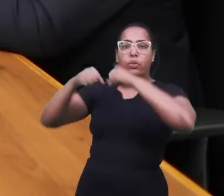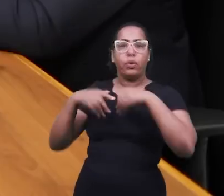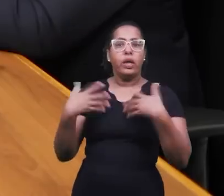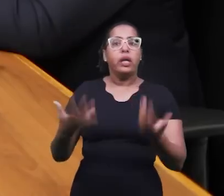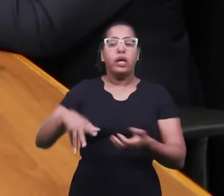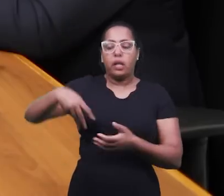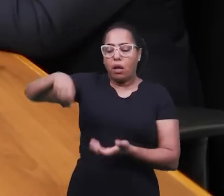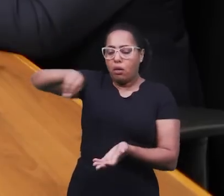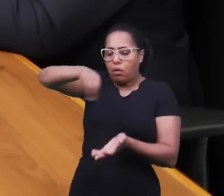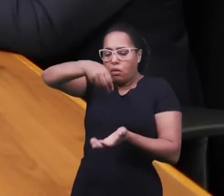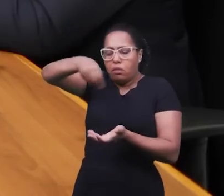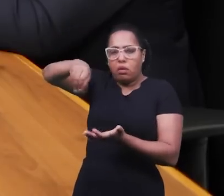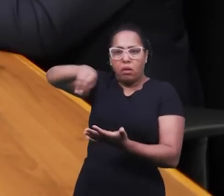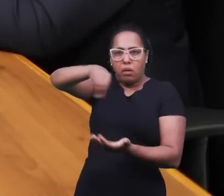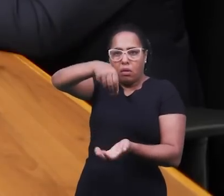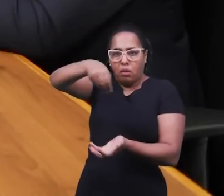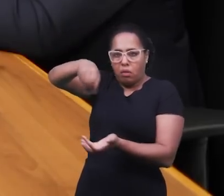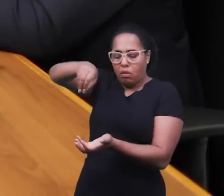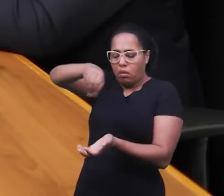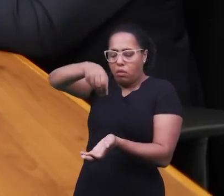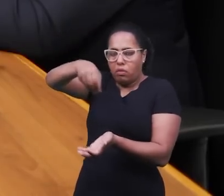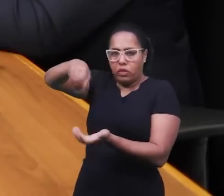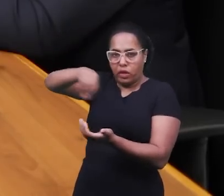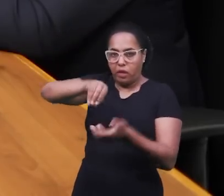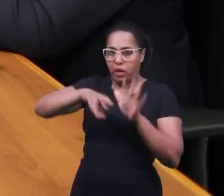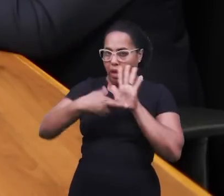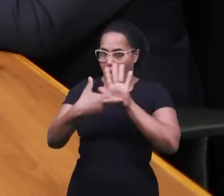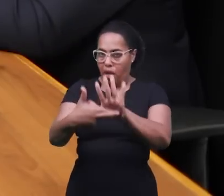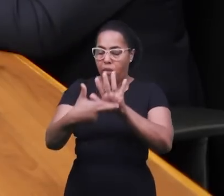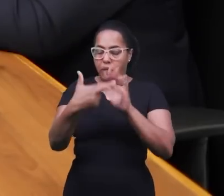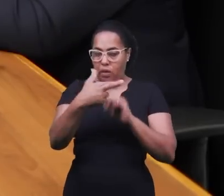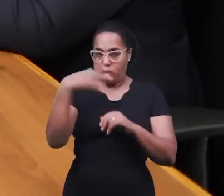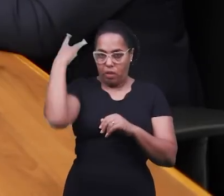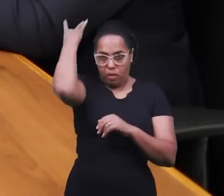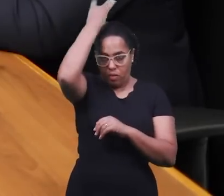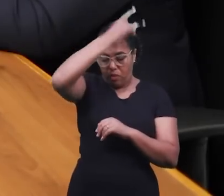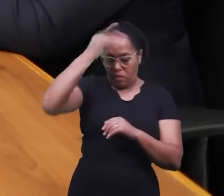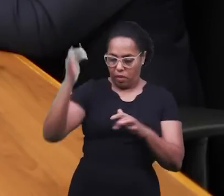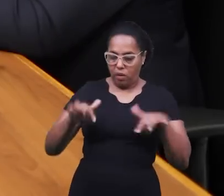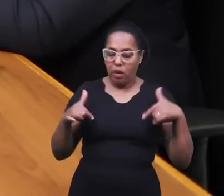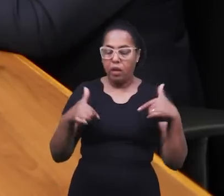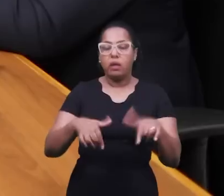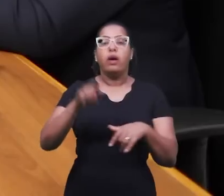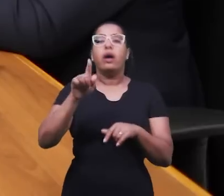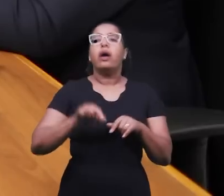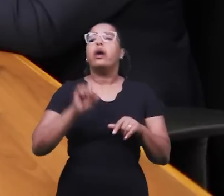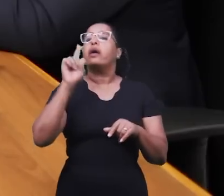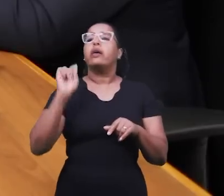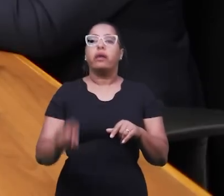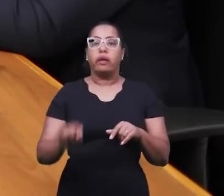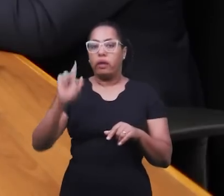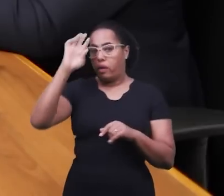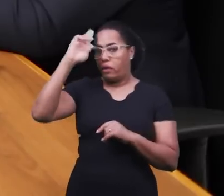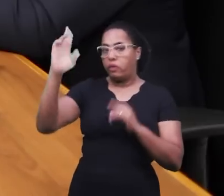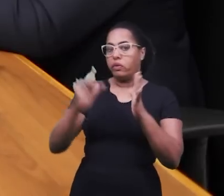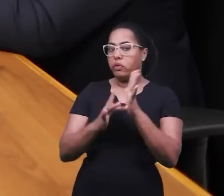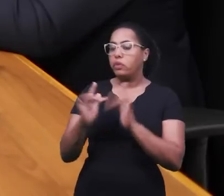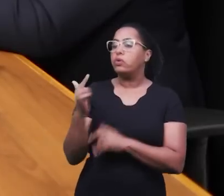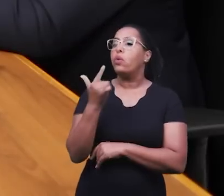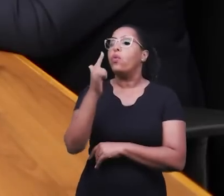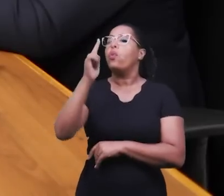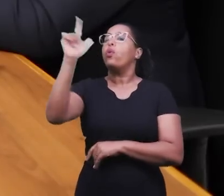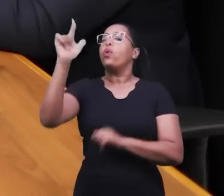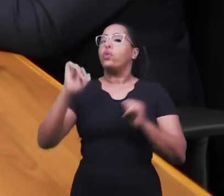quem coloca o incenso, que o incenso é símbolo do Espírito Santo, da ação do Espírito Santo, é o Senhor Jesus. O Senhor Jesus